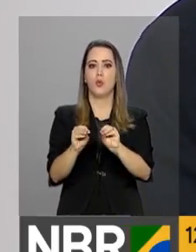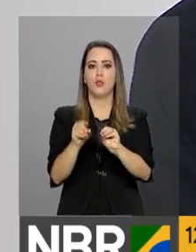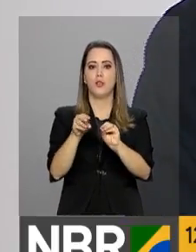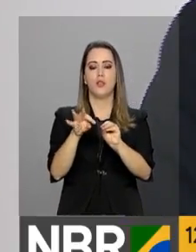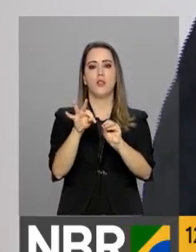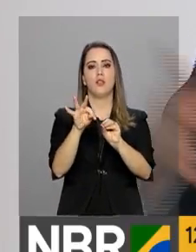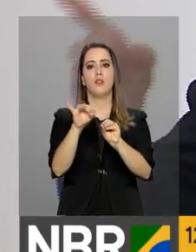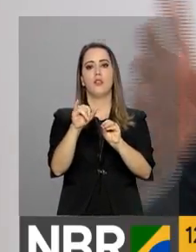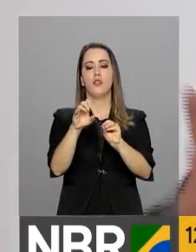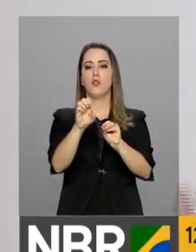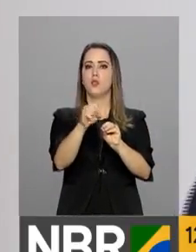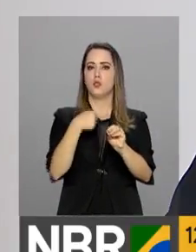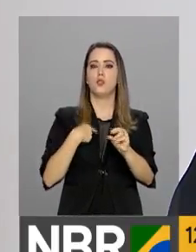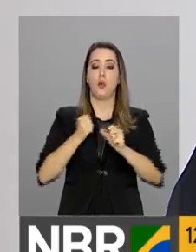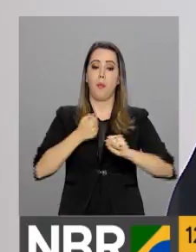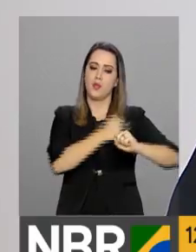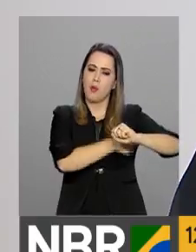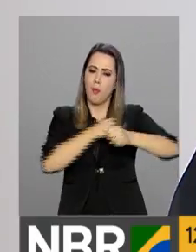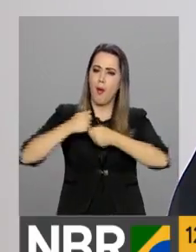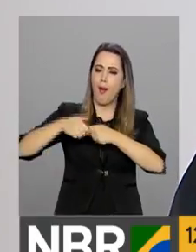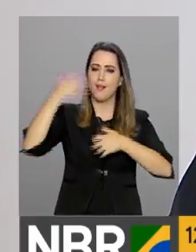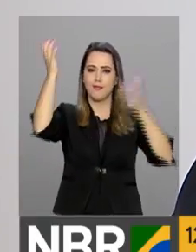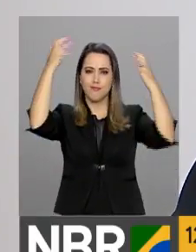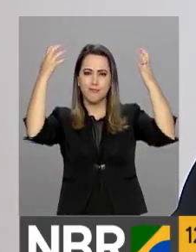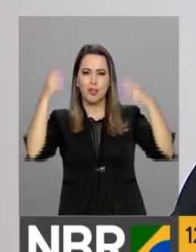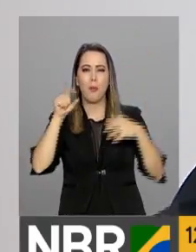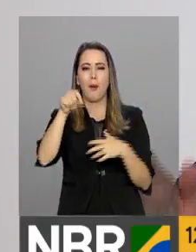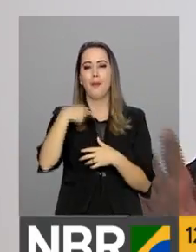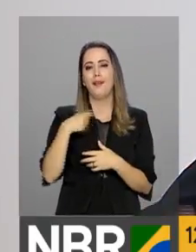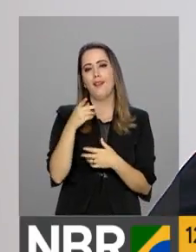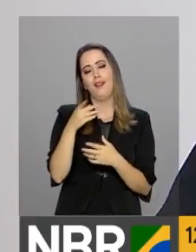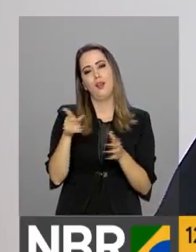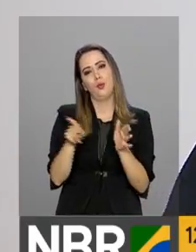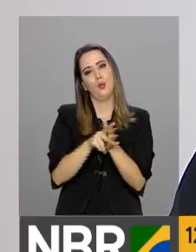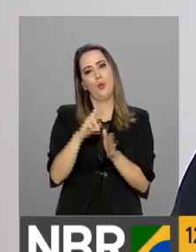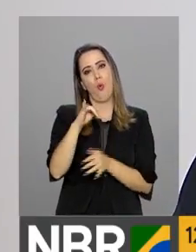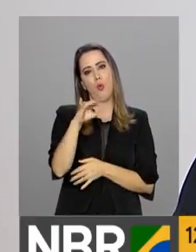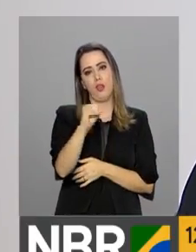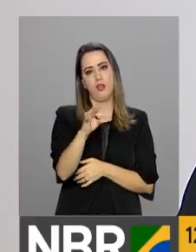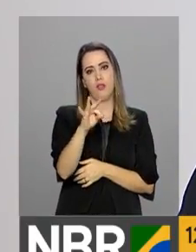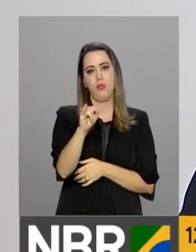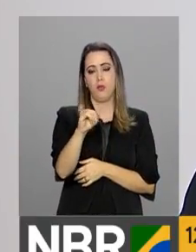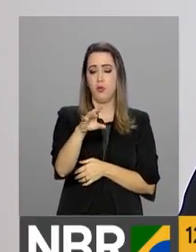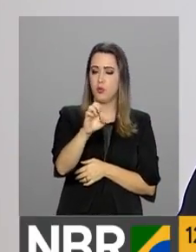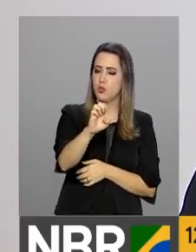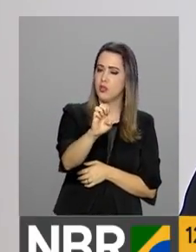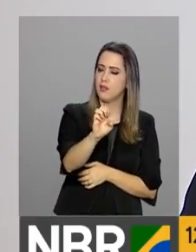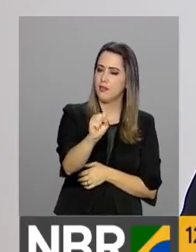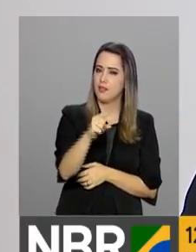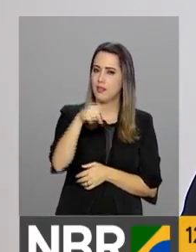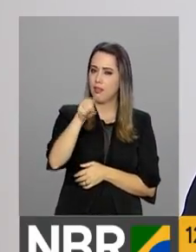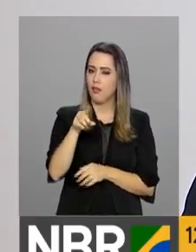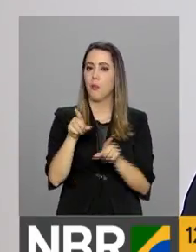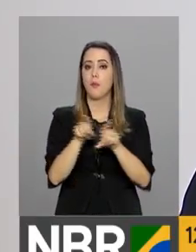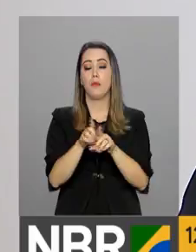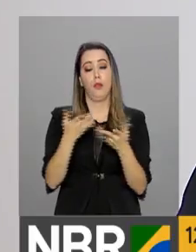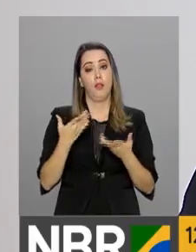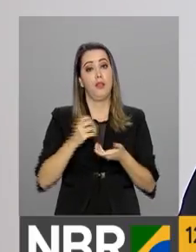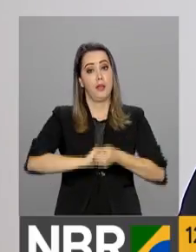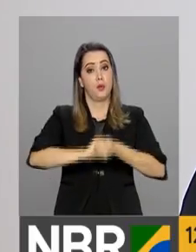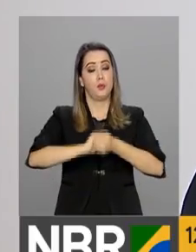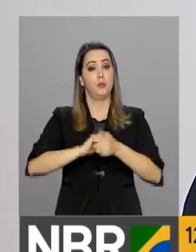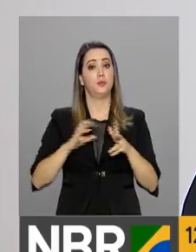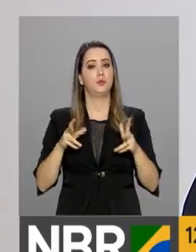consigo pegar uma toalha sabonete tomar banho mas eu quero cumprimentar a todos cumprimentar a todos